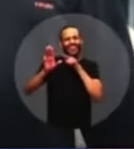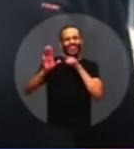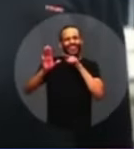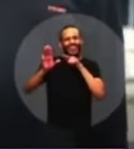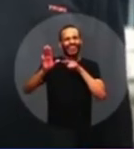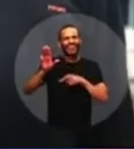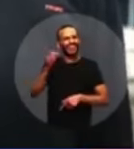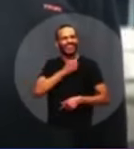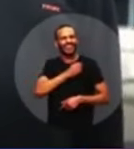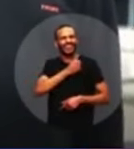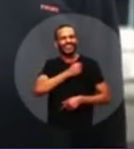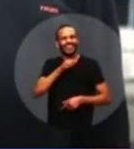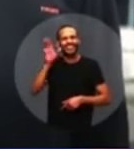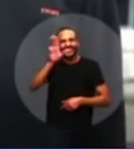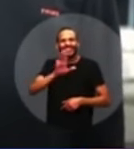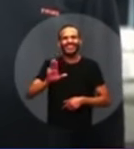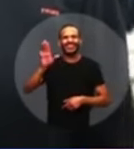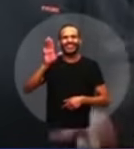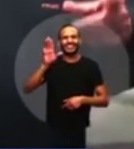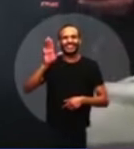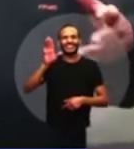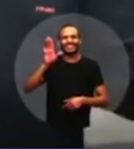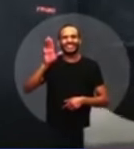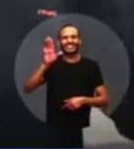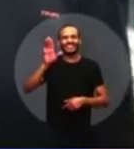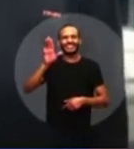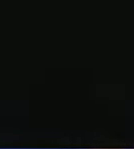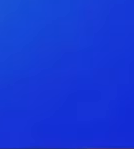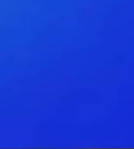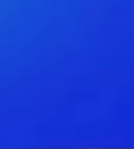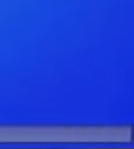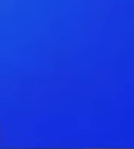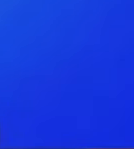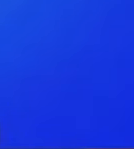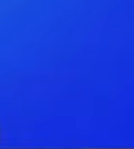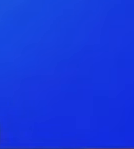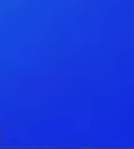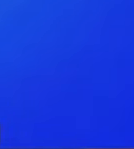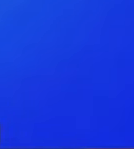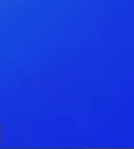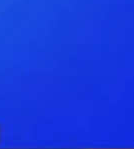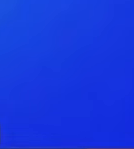É Lula. É Lula. Lula. Entendeu? Mais uma, todo mundo é Lula, irmão.